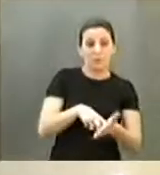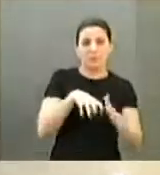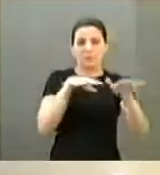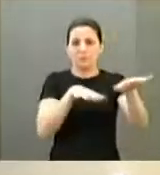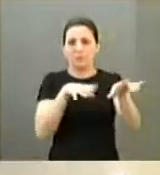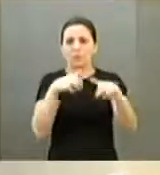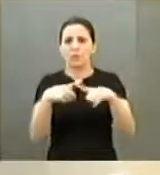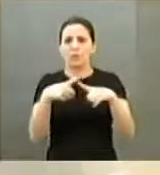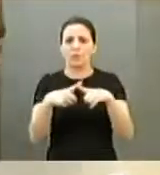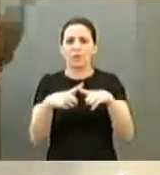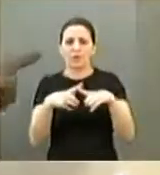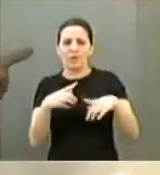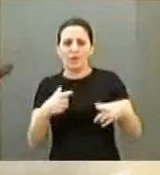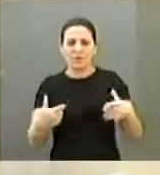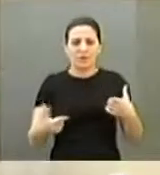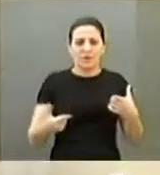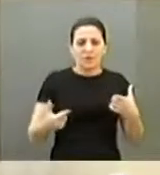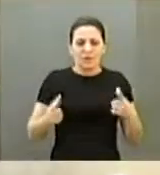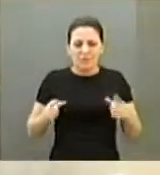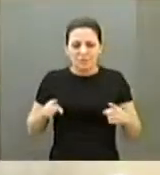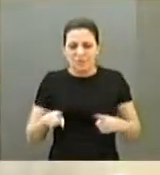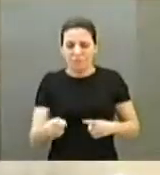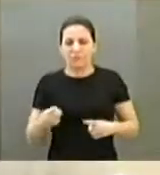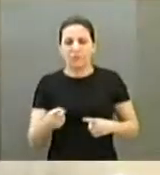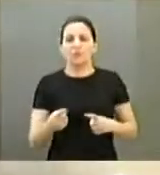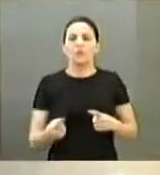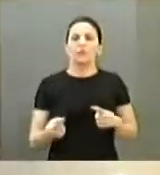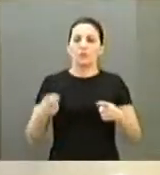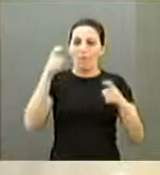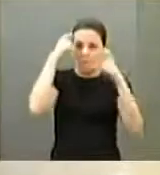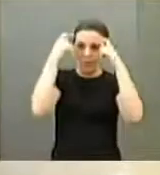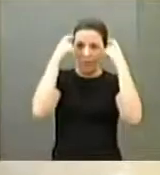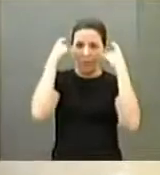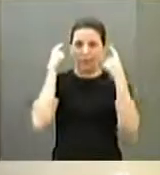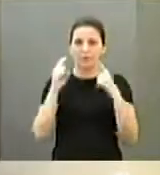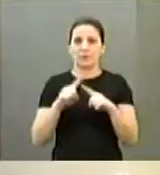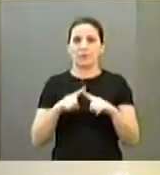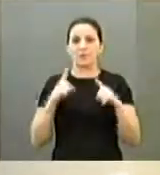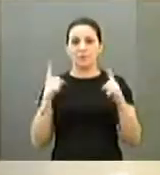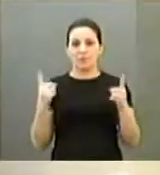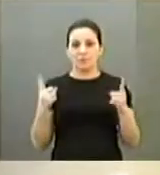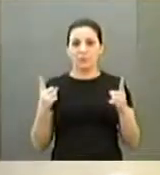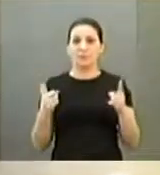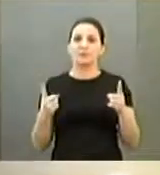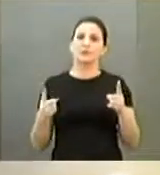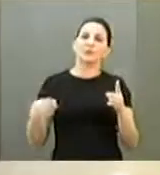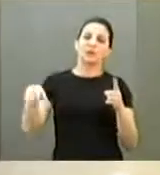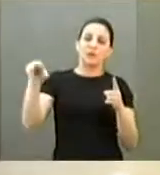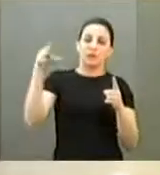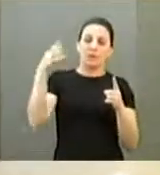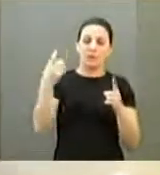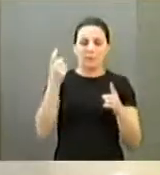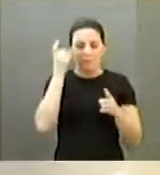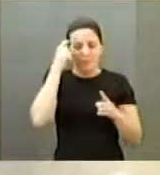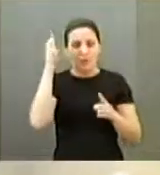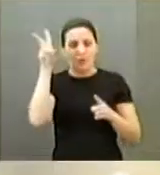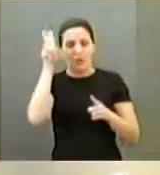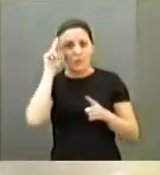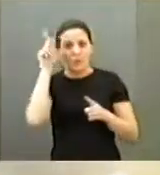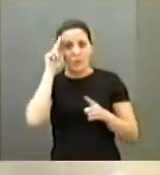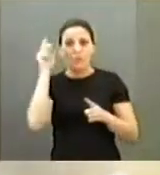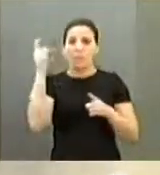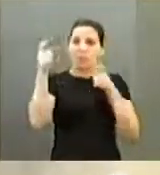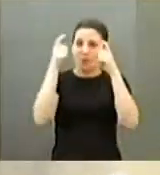estão gerando isso. Não são as manifestações que estão gerando isso. O que está gerando isso é uma banalidade imensa da violência. A gente